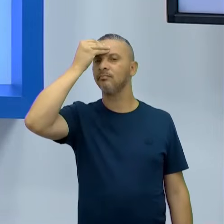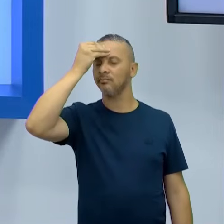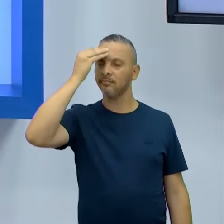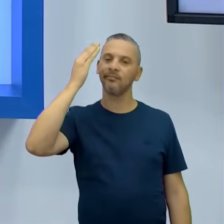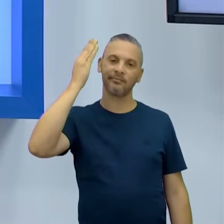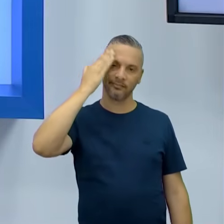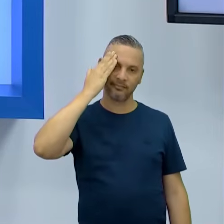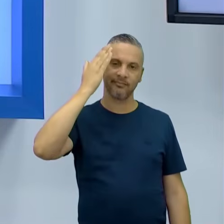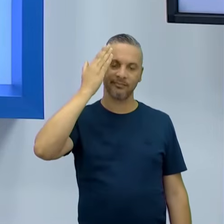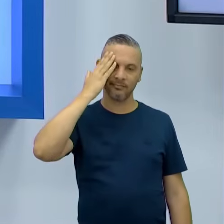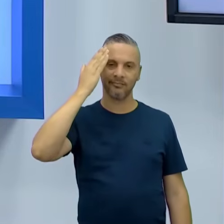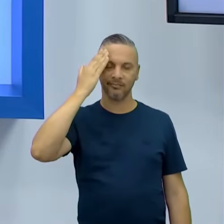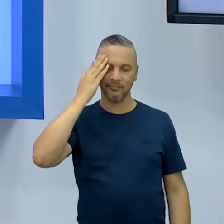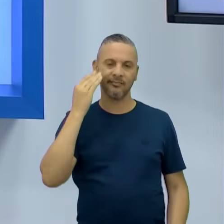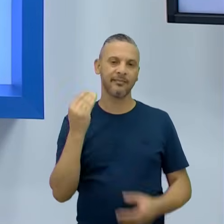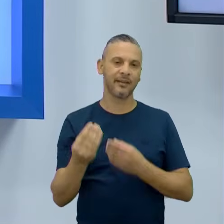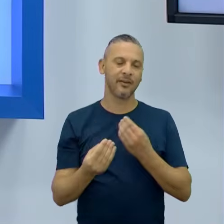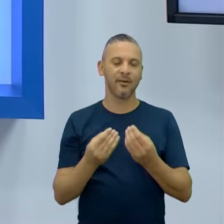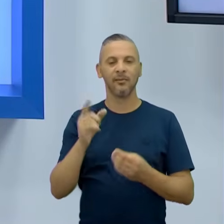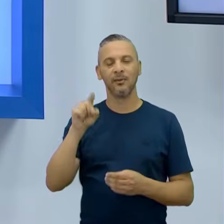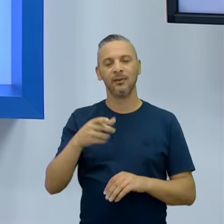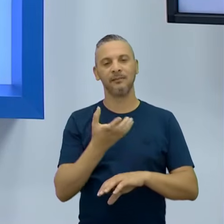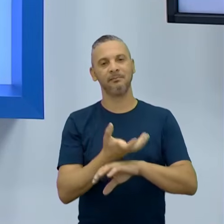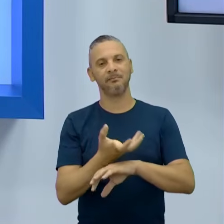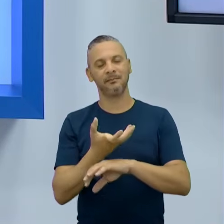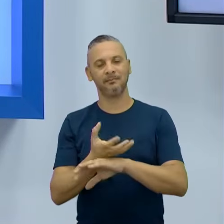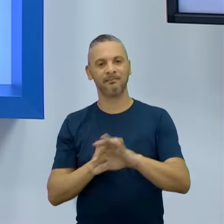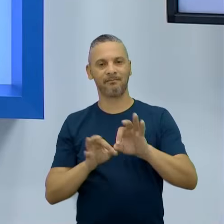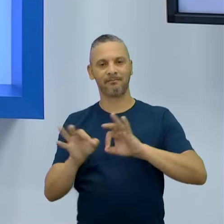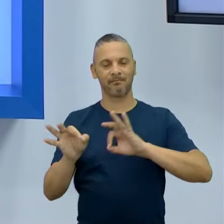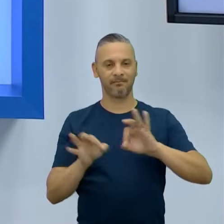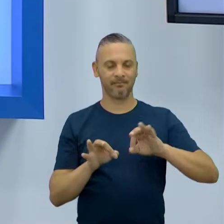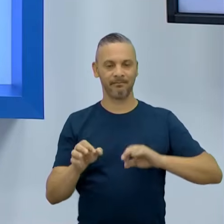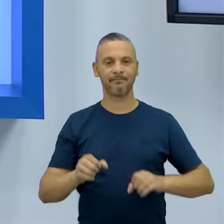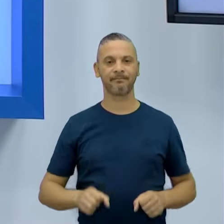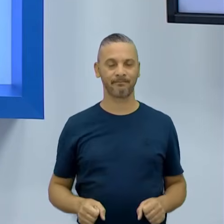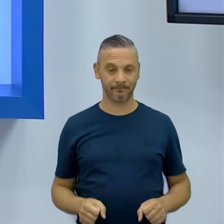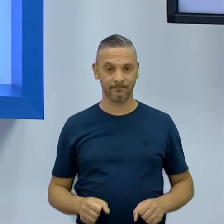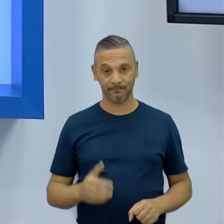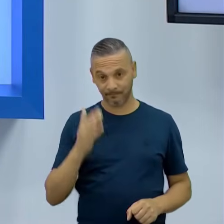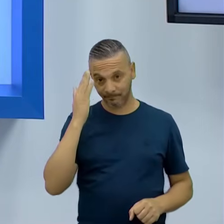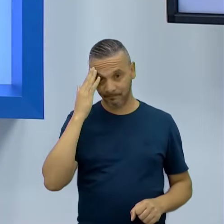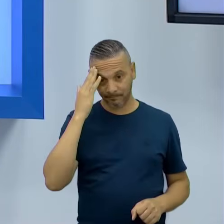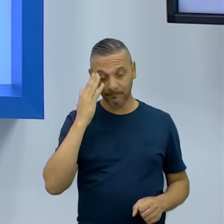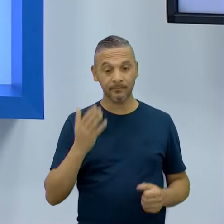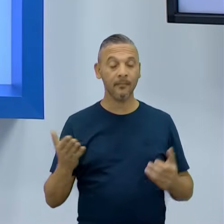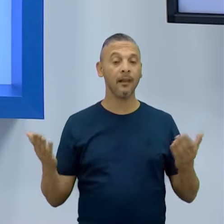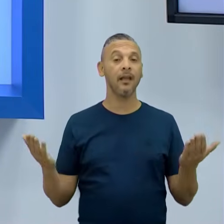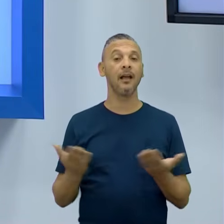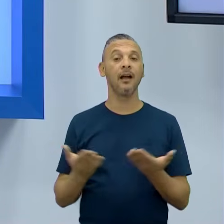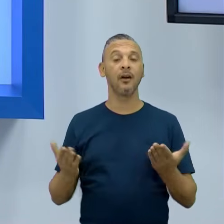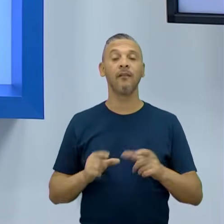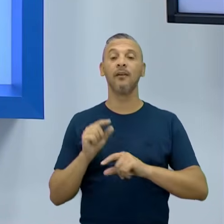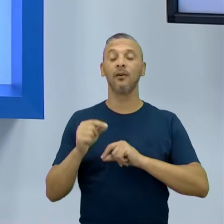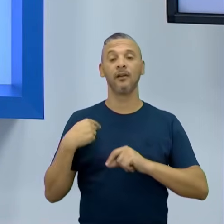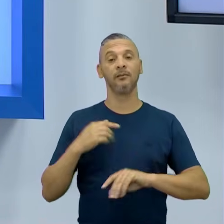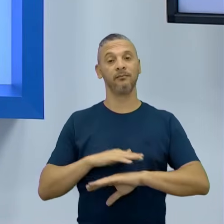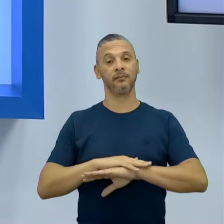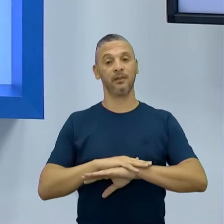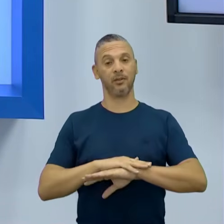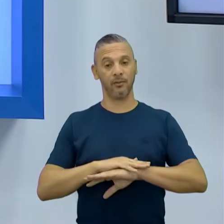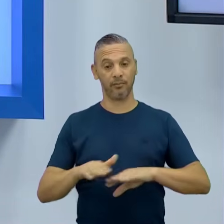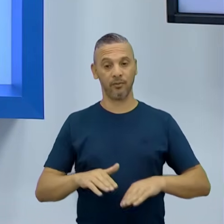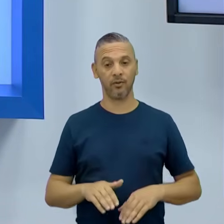se você está indo bem, se você está mandando bem aí no nosso componente, ok? Agora, gente, eu vou ficando por